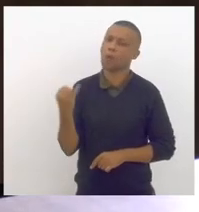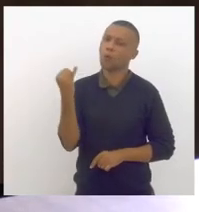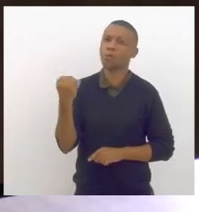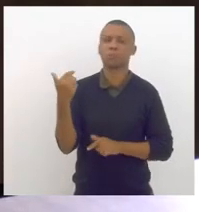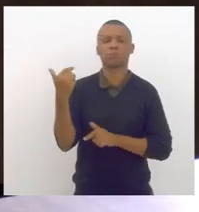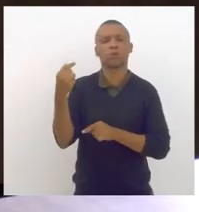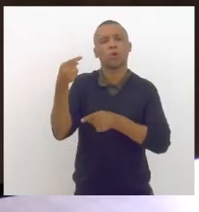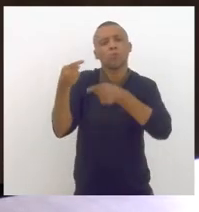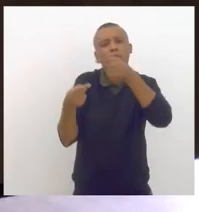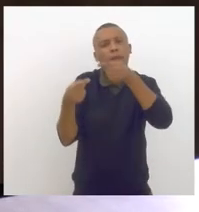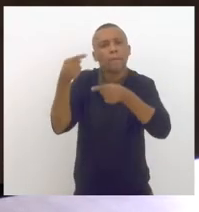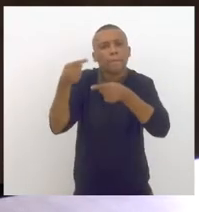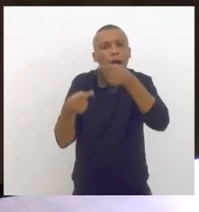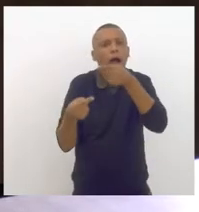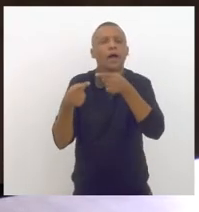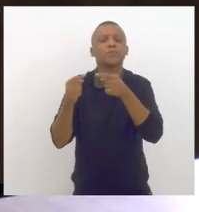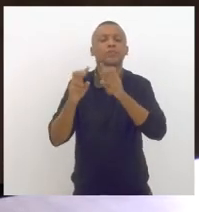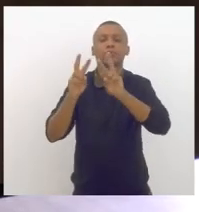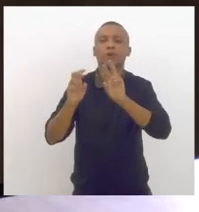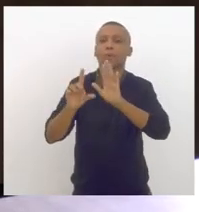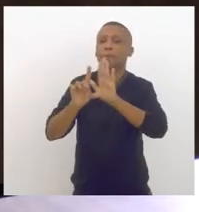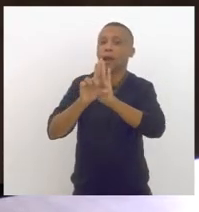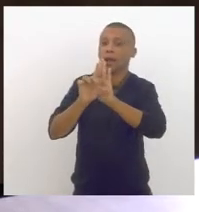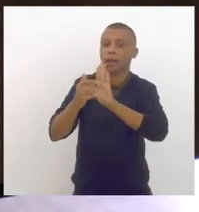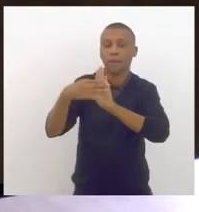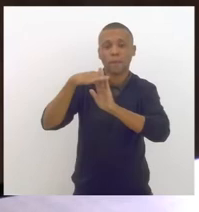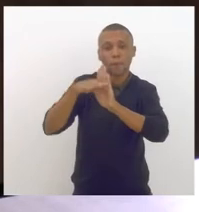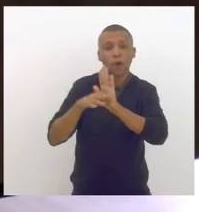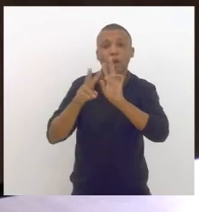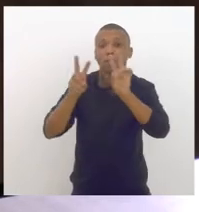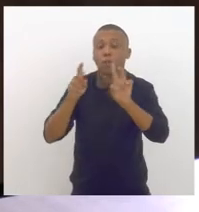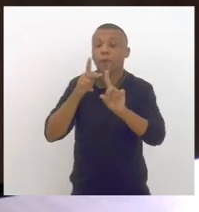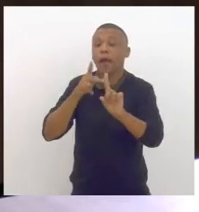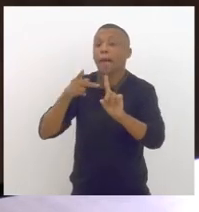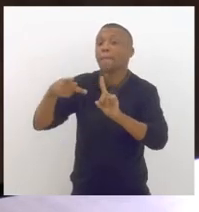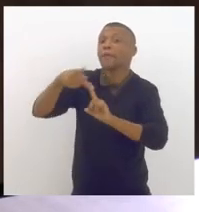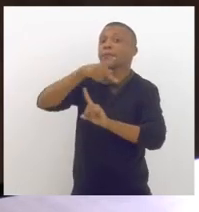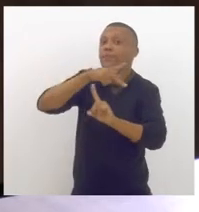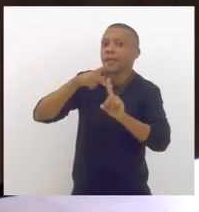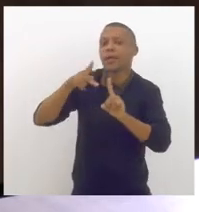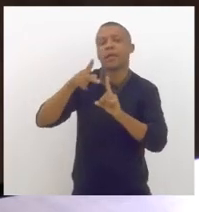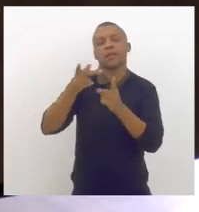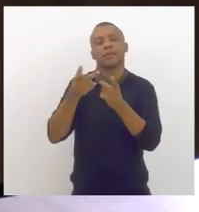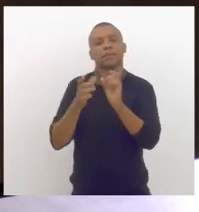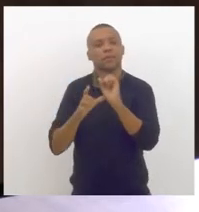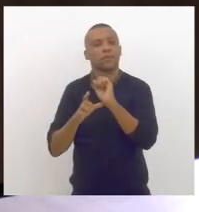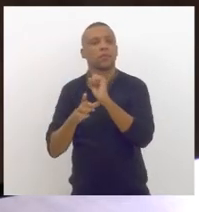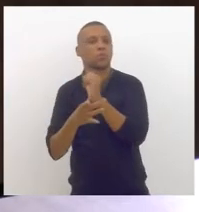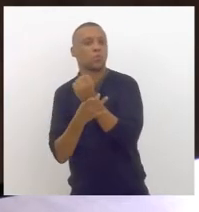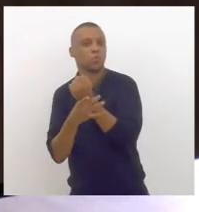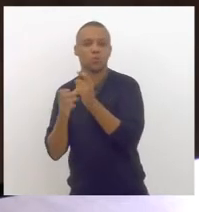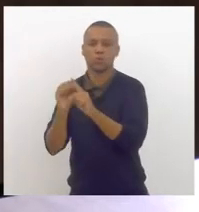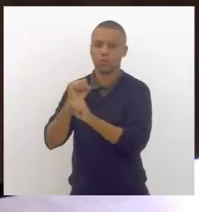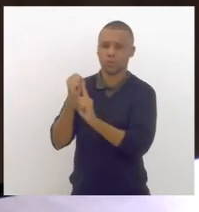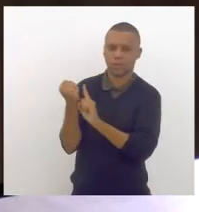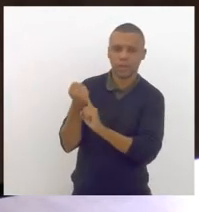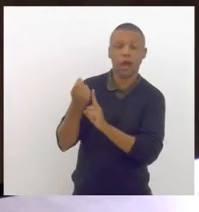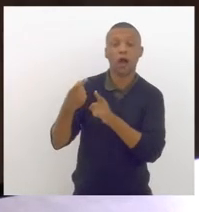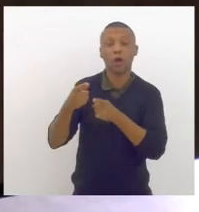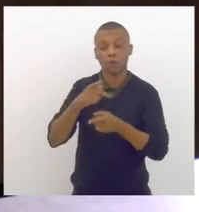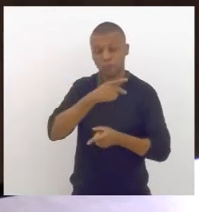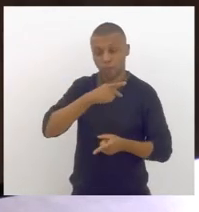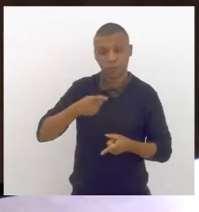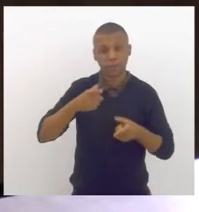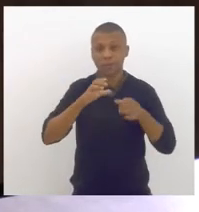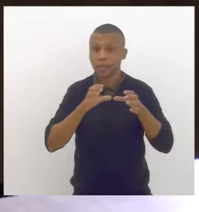no debate da legislação sobre a Previdência. Quero dizer que, como presidente da Comissão de Saúde, temos